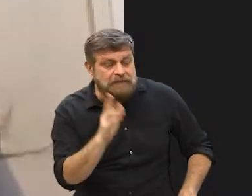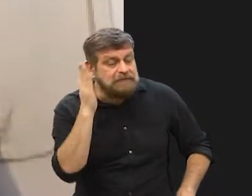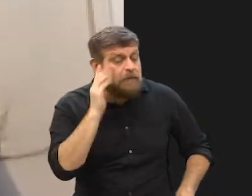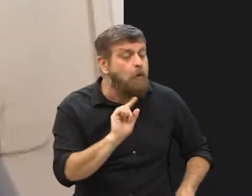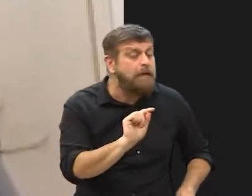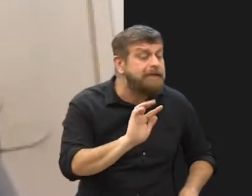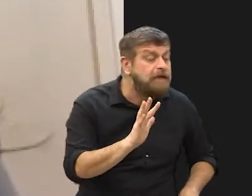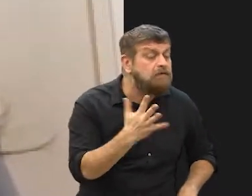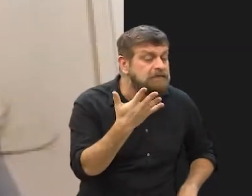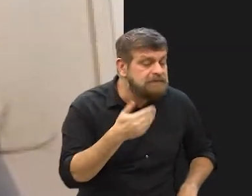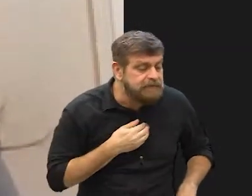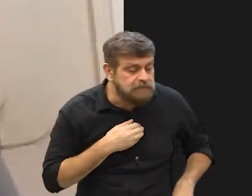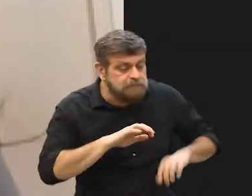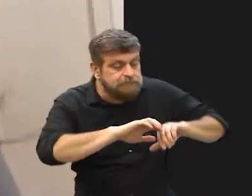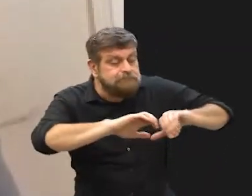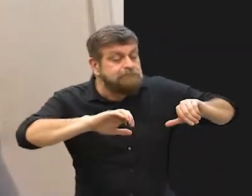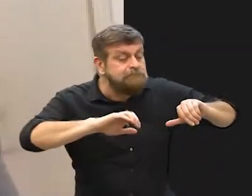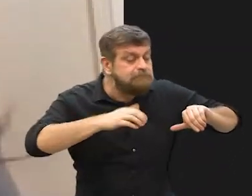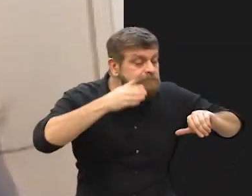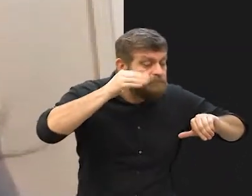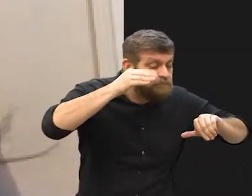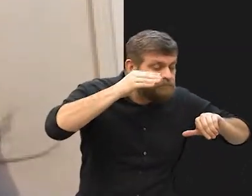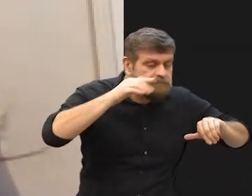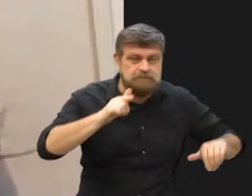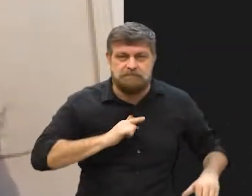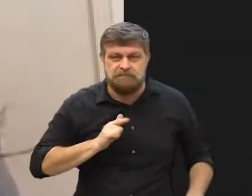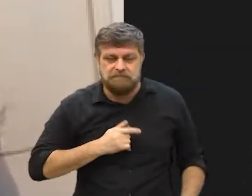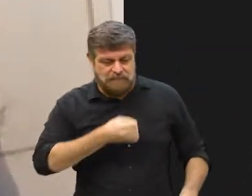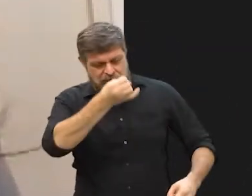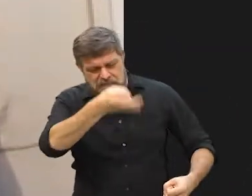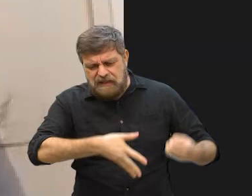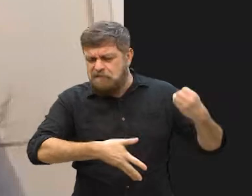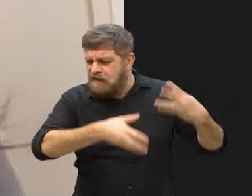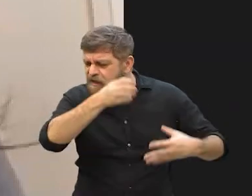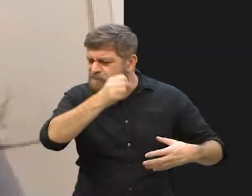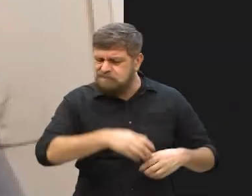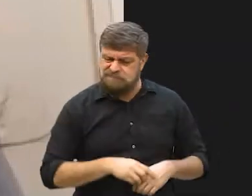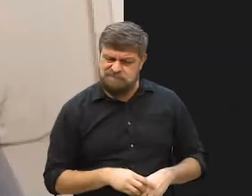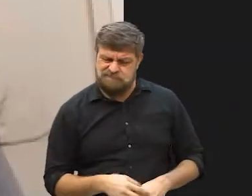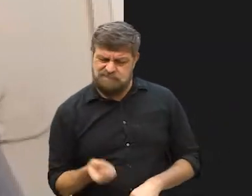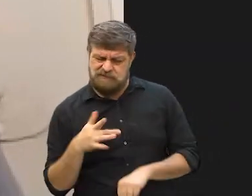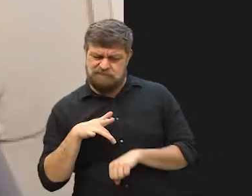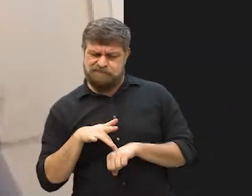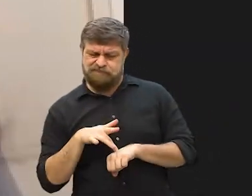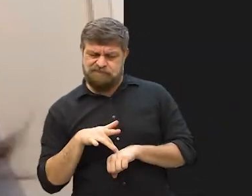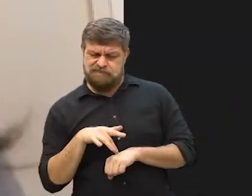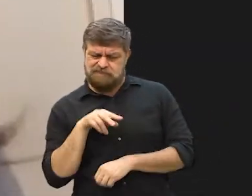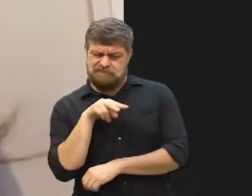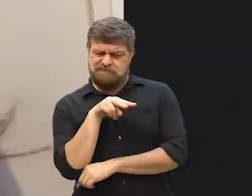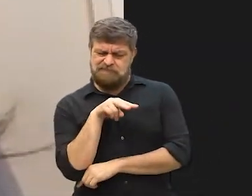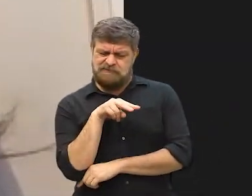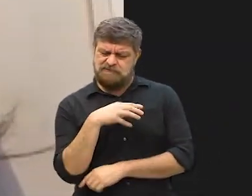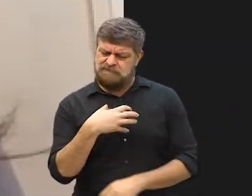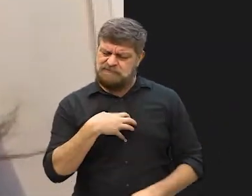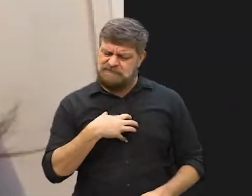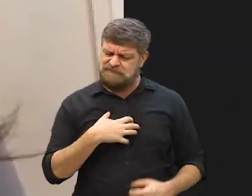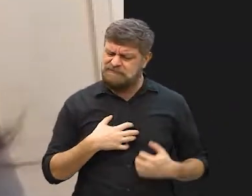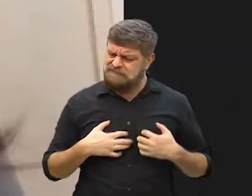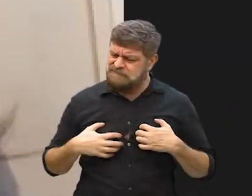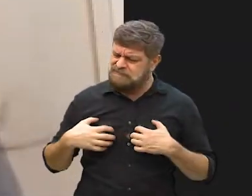estava acontecendo e recebemos várias explicações, mas a gente ficou